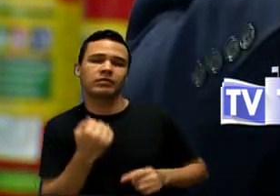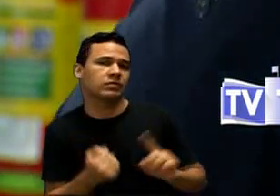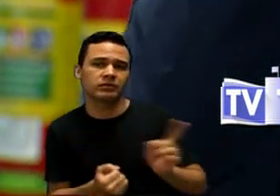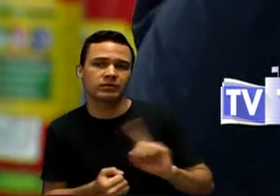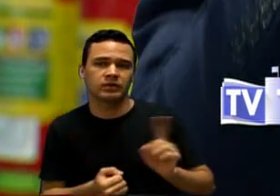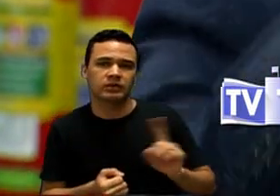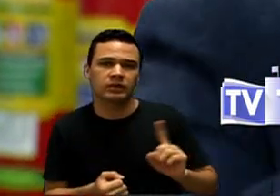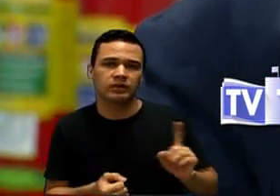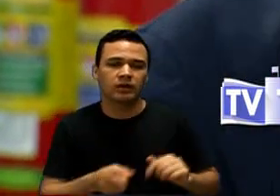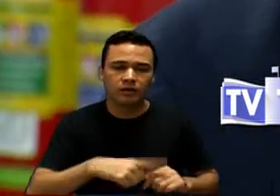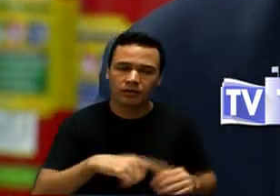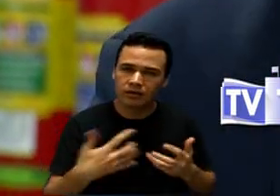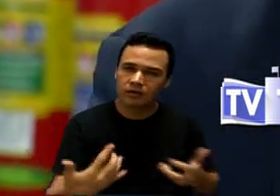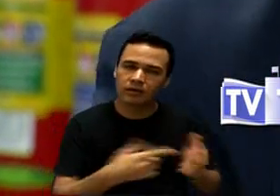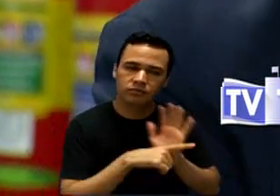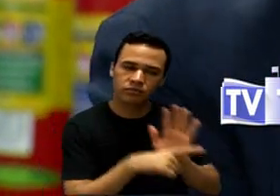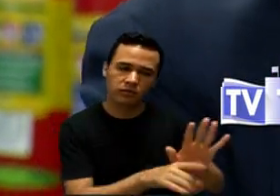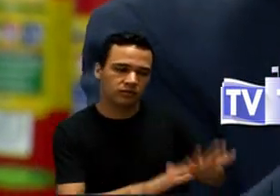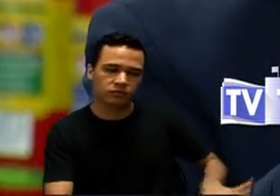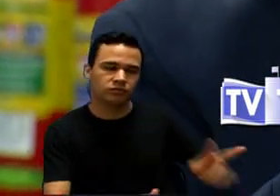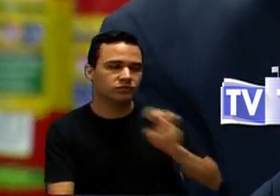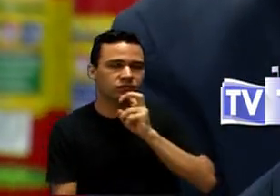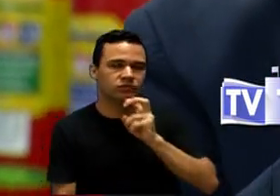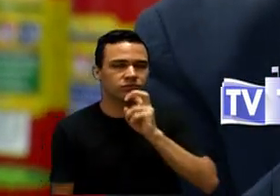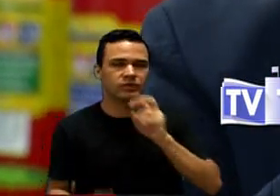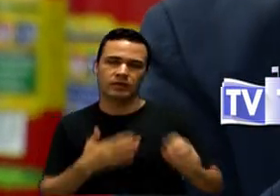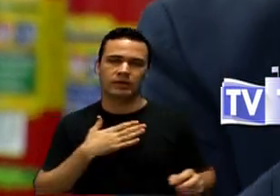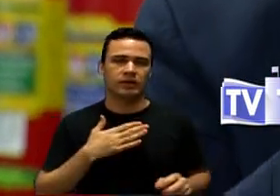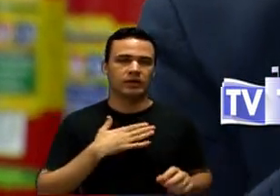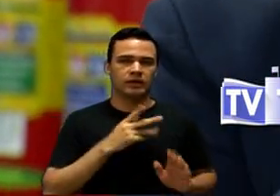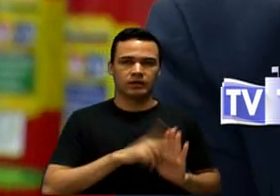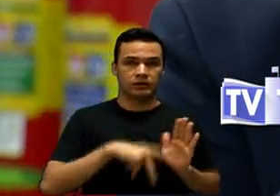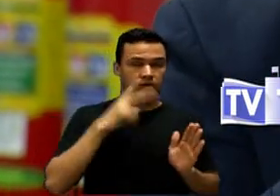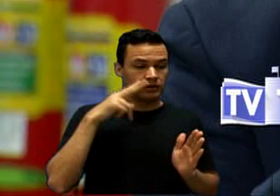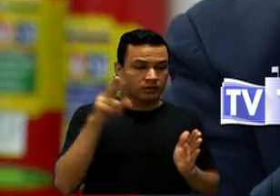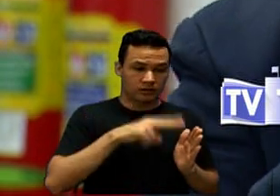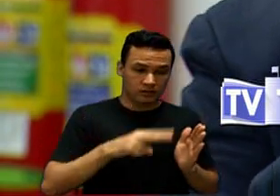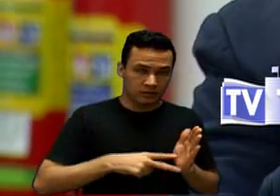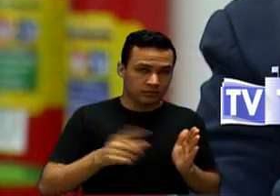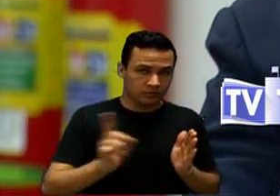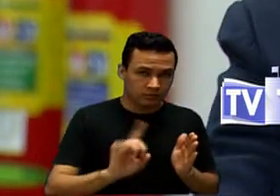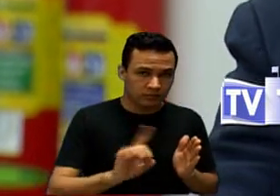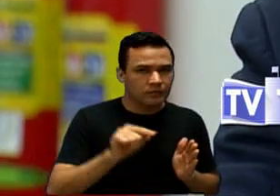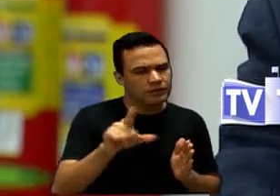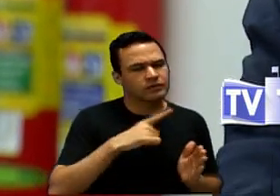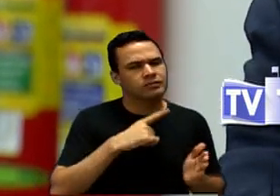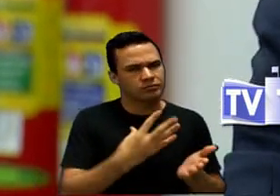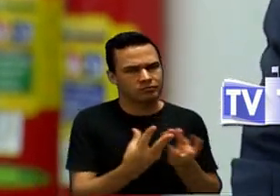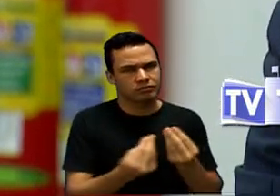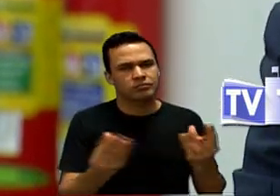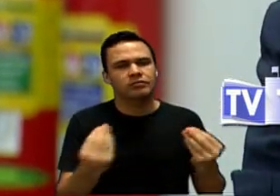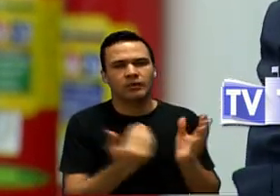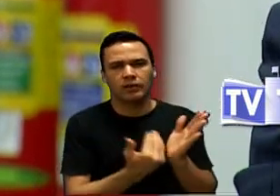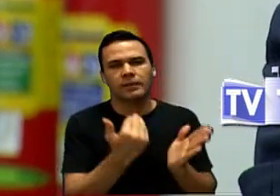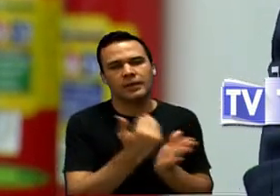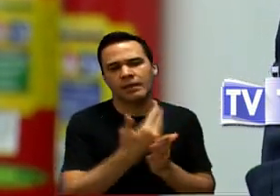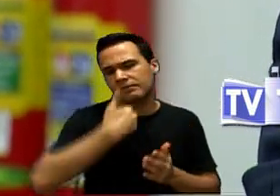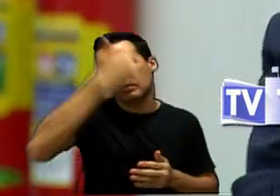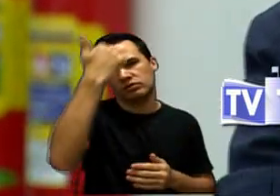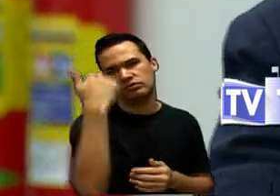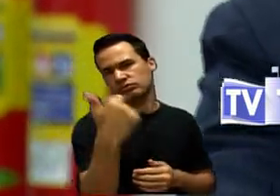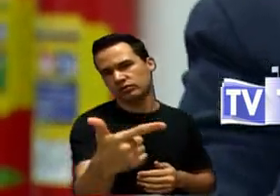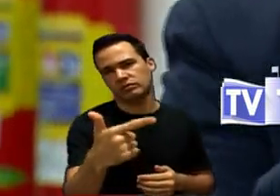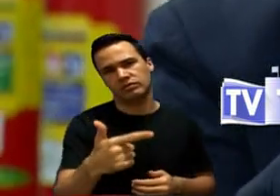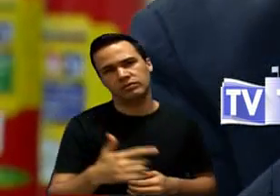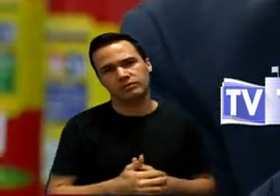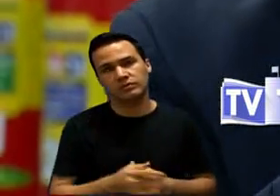estamos visando o melhor para a cidade de Sorocaba. E no meu projeto, se o senhor não leu, o senhor leia ele, que tem muitos mais atrativos, para trazer benefício para a cidade de